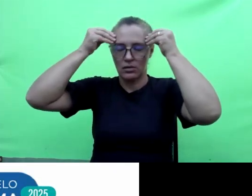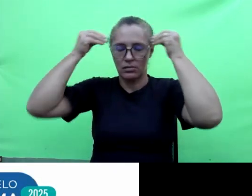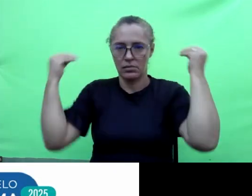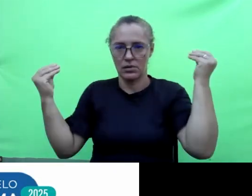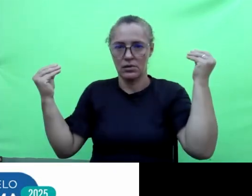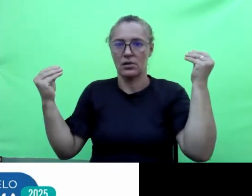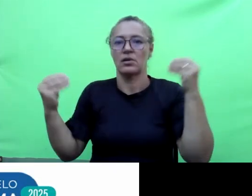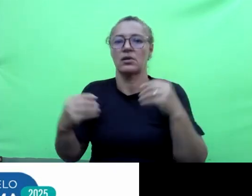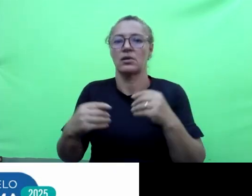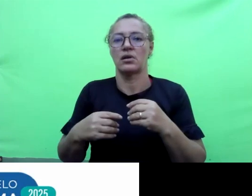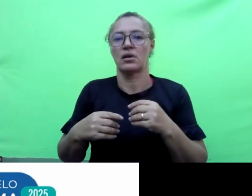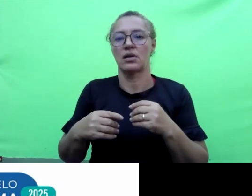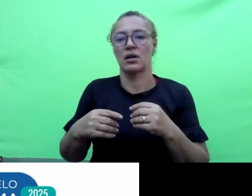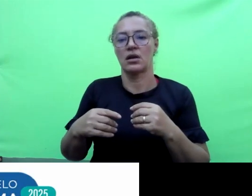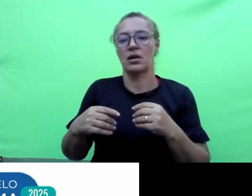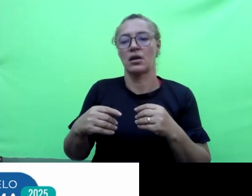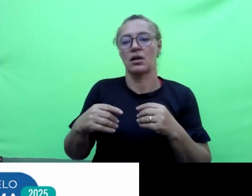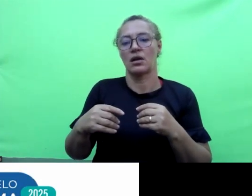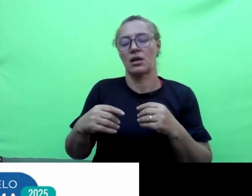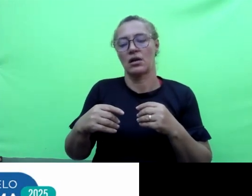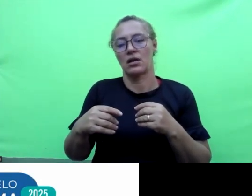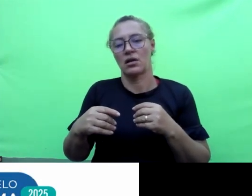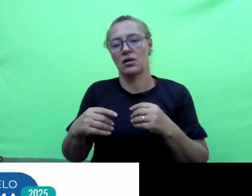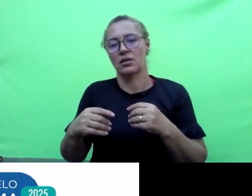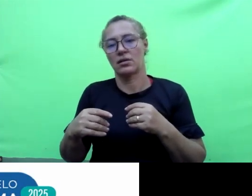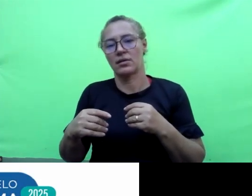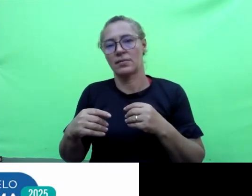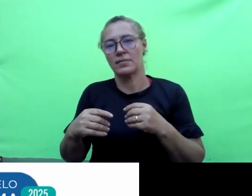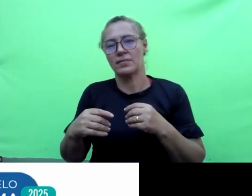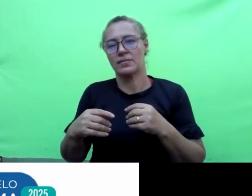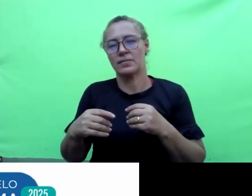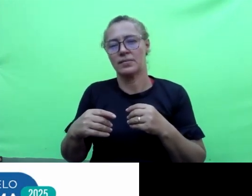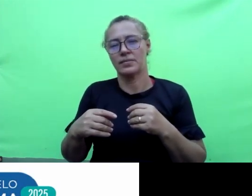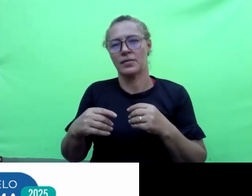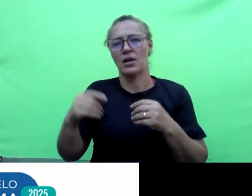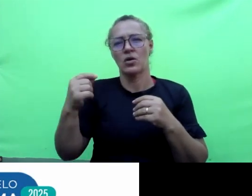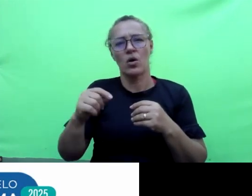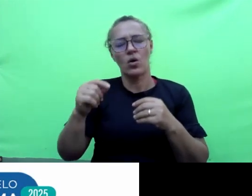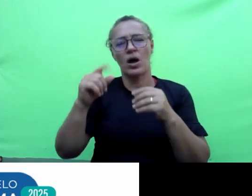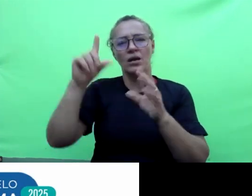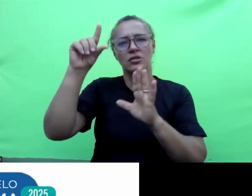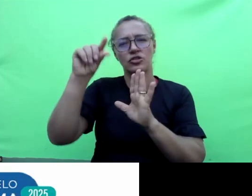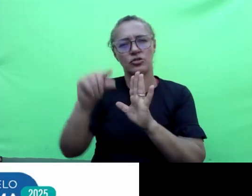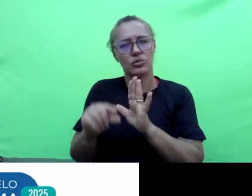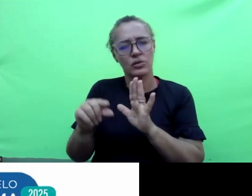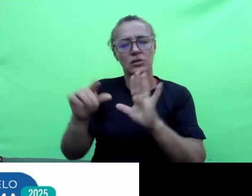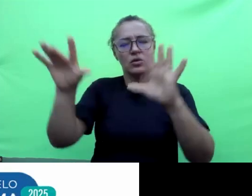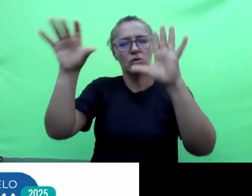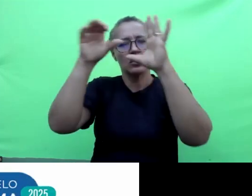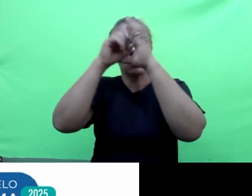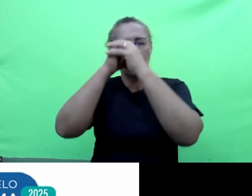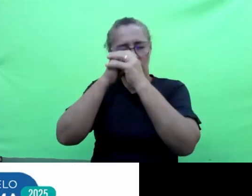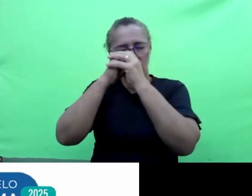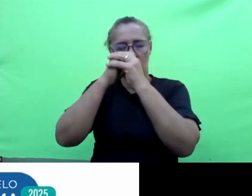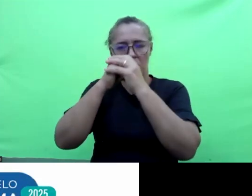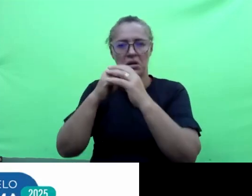de Alzheimer com a degeneração macular. Imagino que deva estar perguntando se existe alguma relação, né, algum sinal que apareça